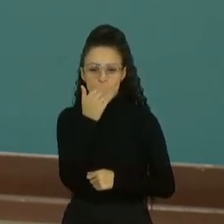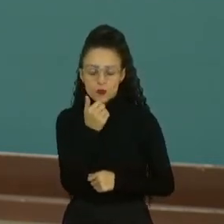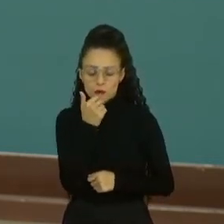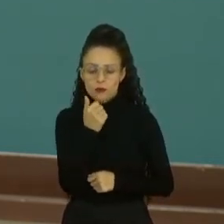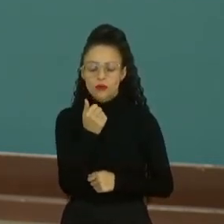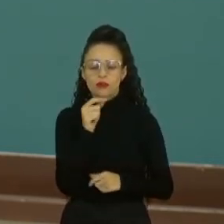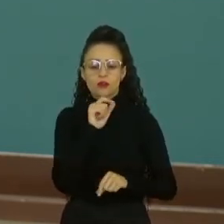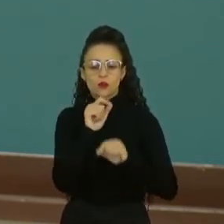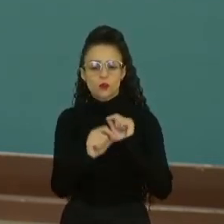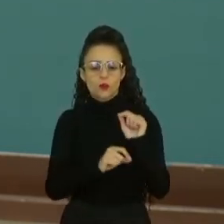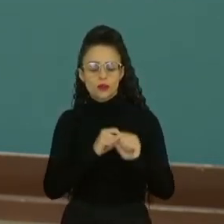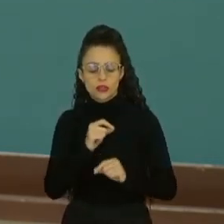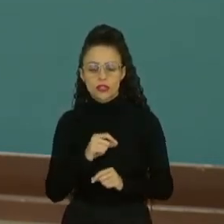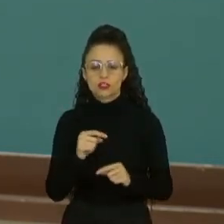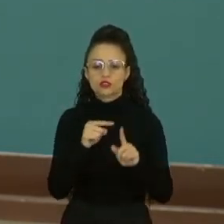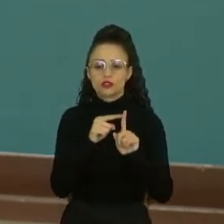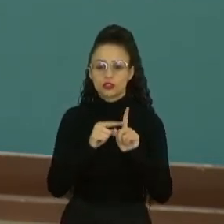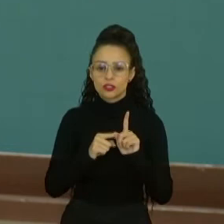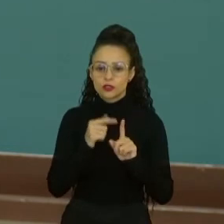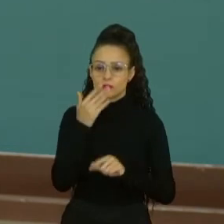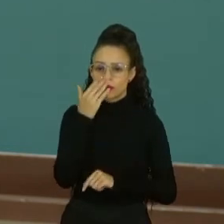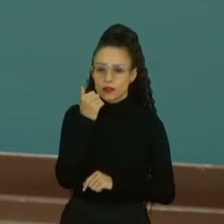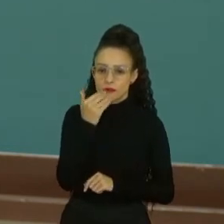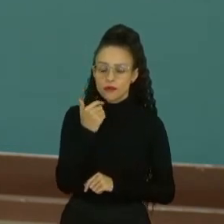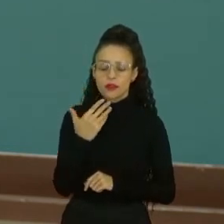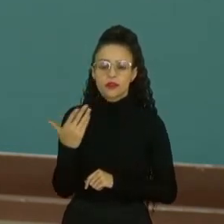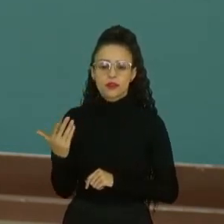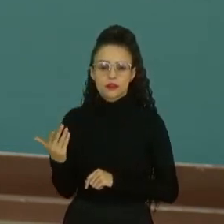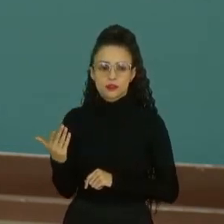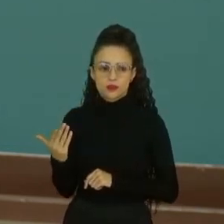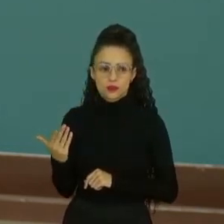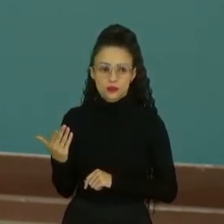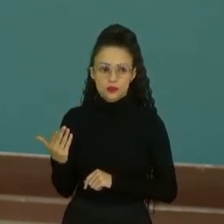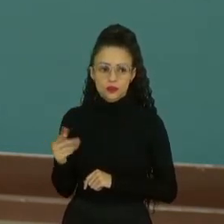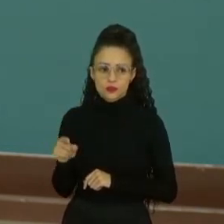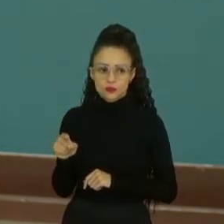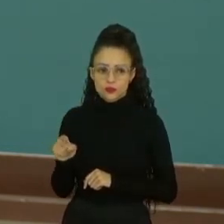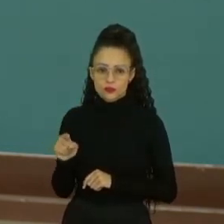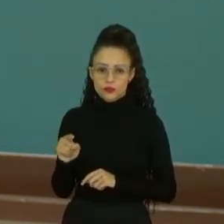né? Qual é o tipo de alimento que está sendo ali